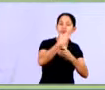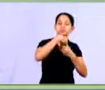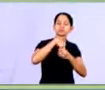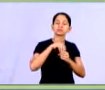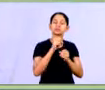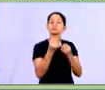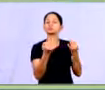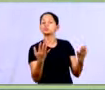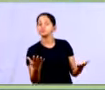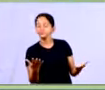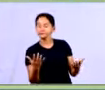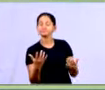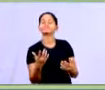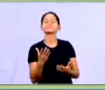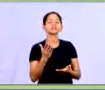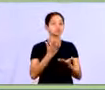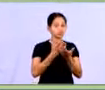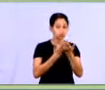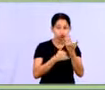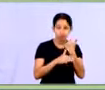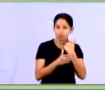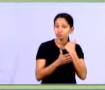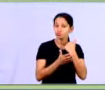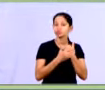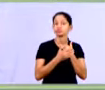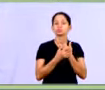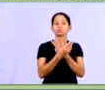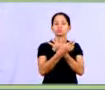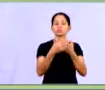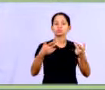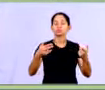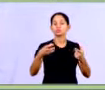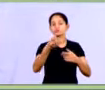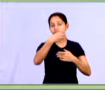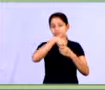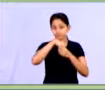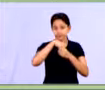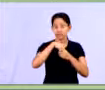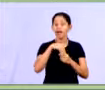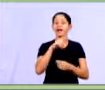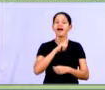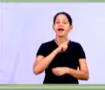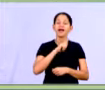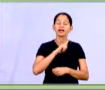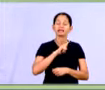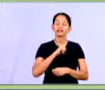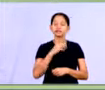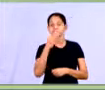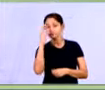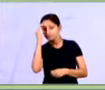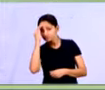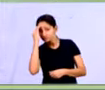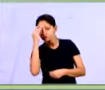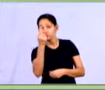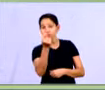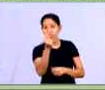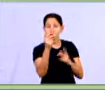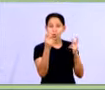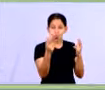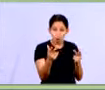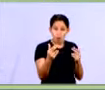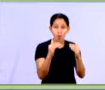tomar recursos ou investir em um determinado empreendimento, tem como premissa recuperar o que